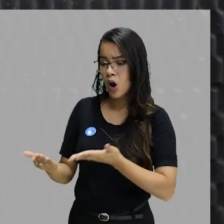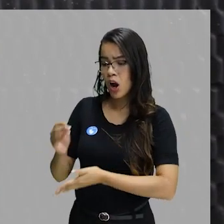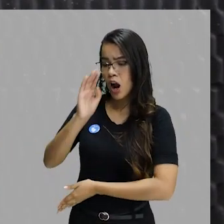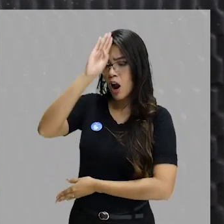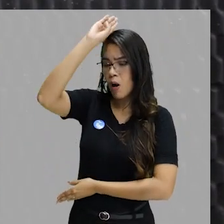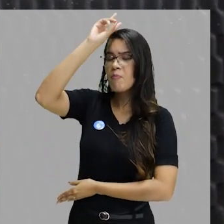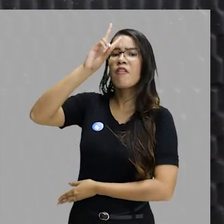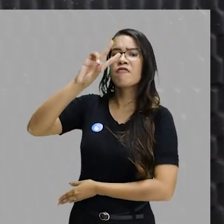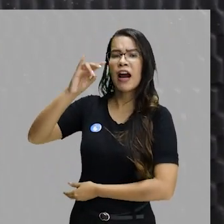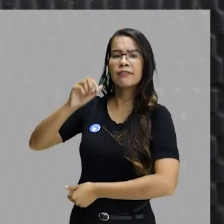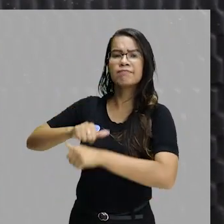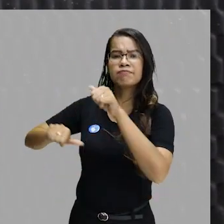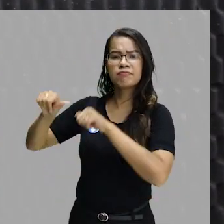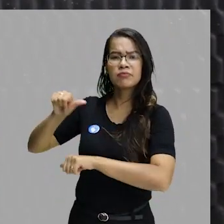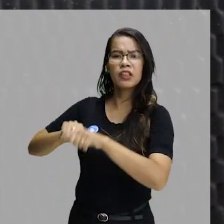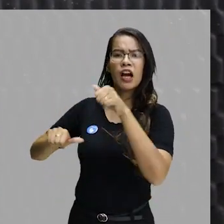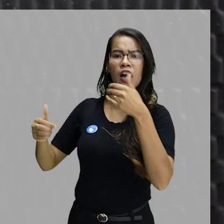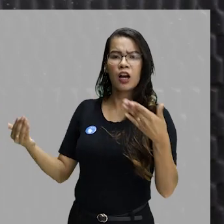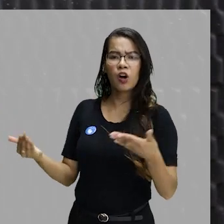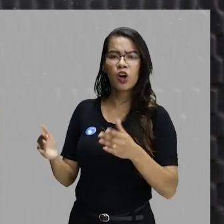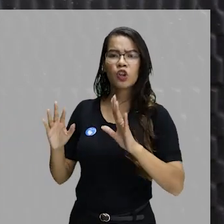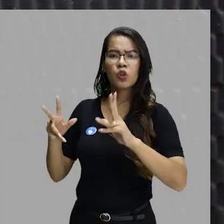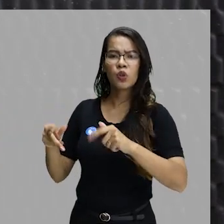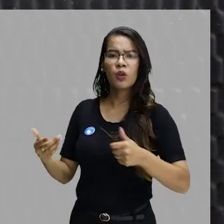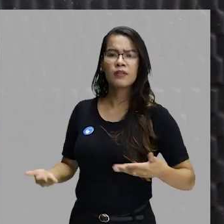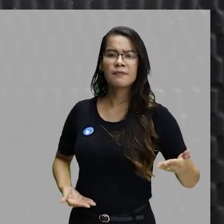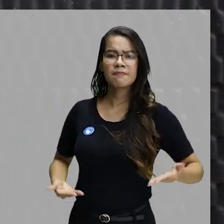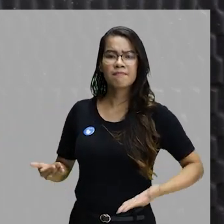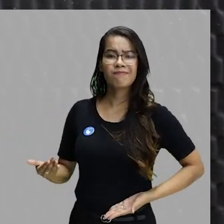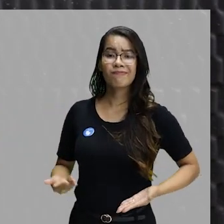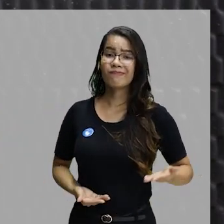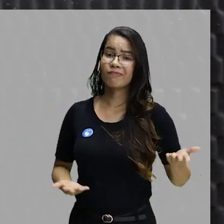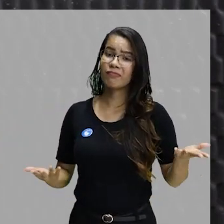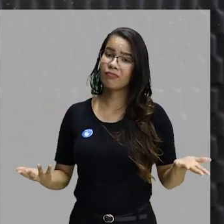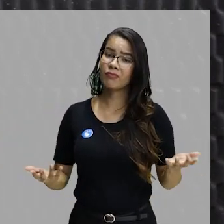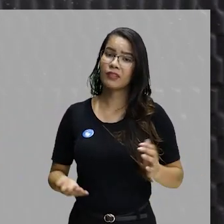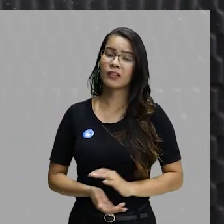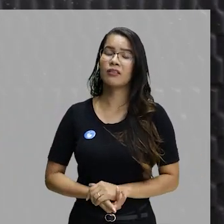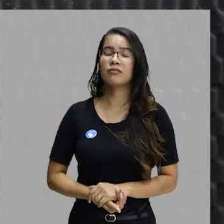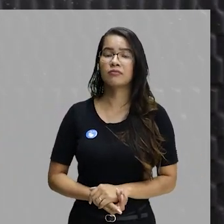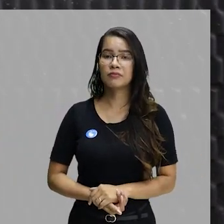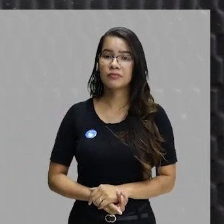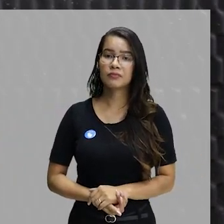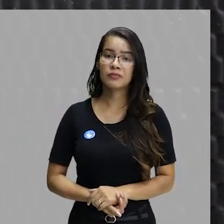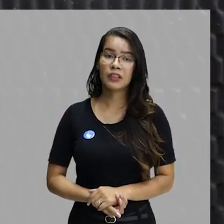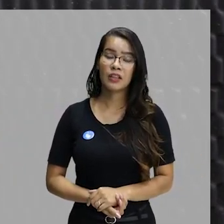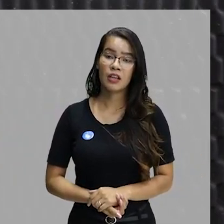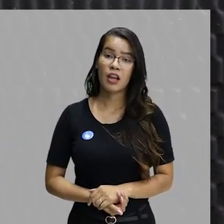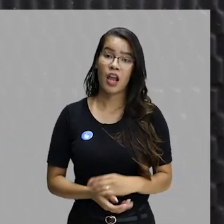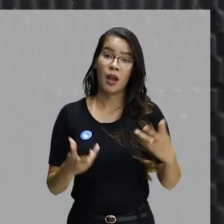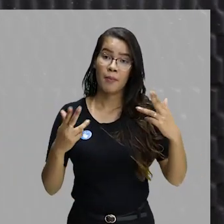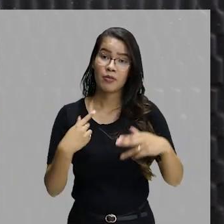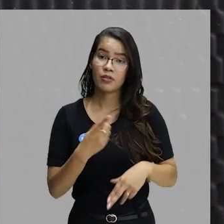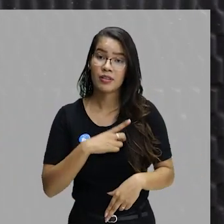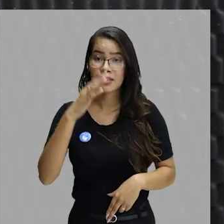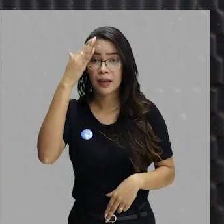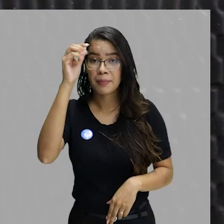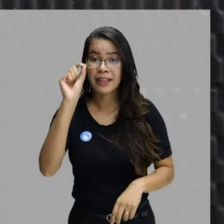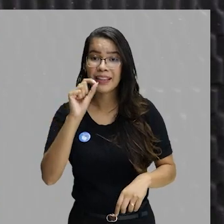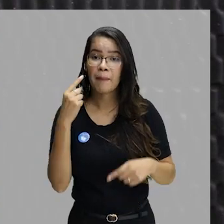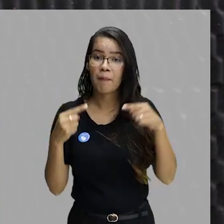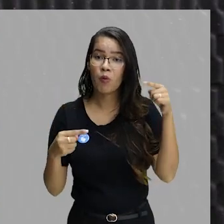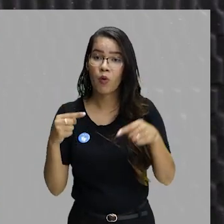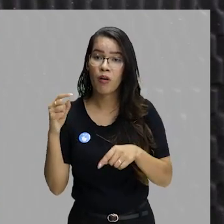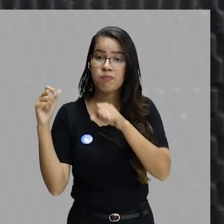dessa política expansionista romana, de uma forma muito negativa, como foi a concentração fundiária. Apesar de saber que essa política